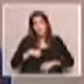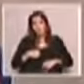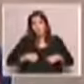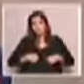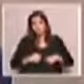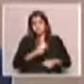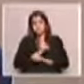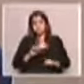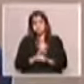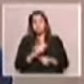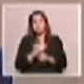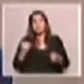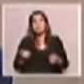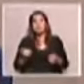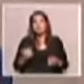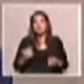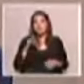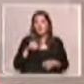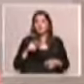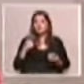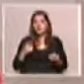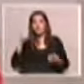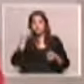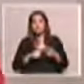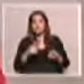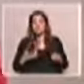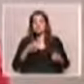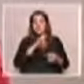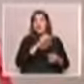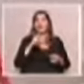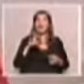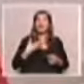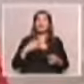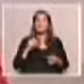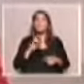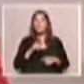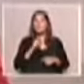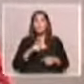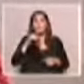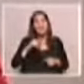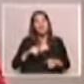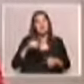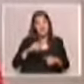laticínios, não é? Porque a fermentação, o objetivo aqui ao colocar o cardo é exatamente desdobrar a lactose, não é?